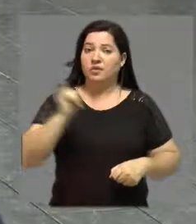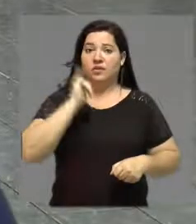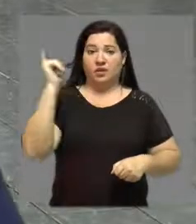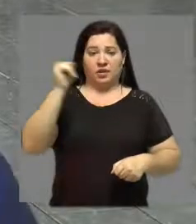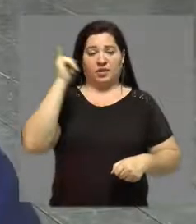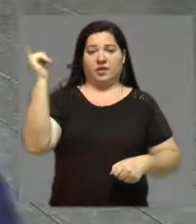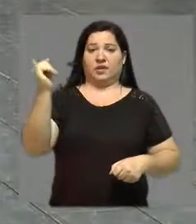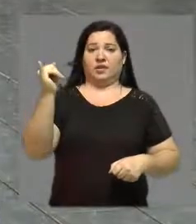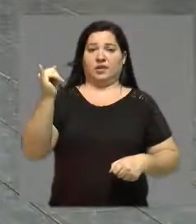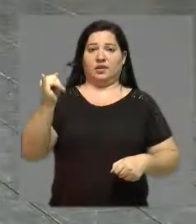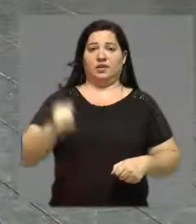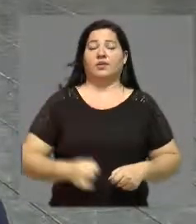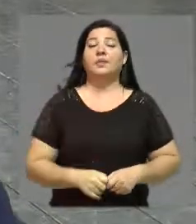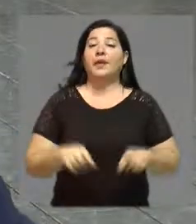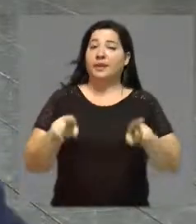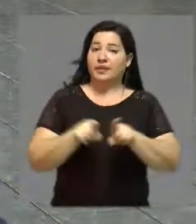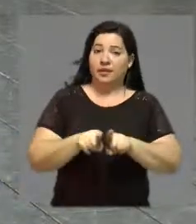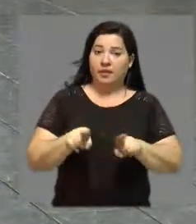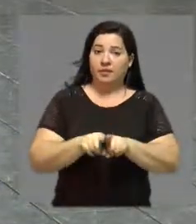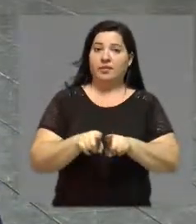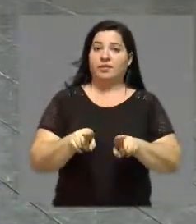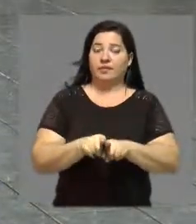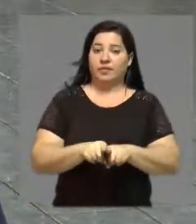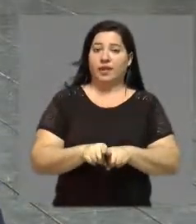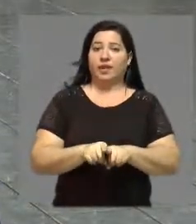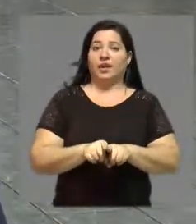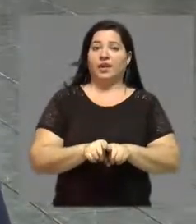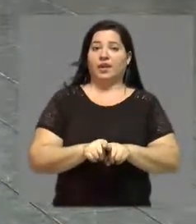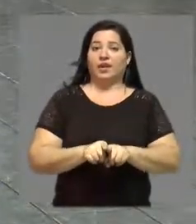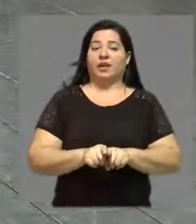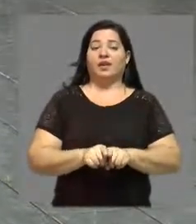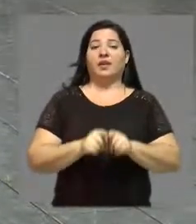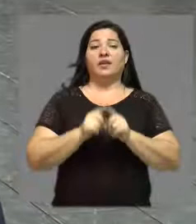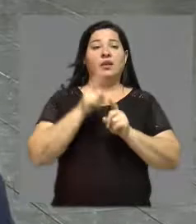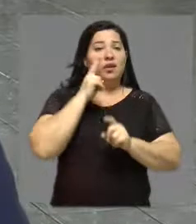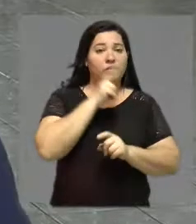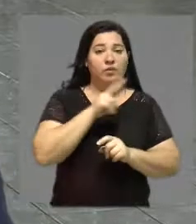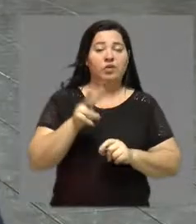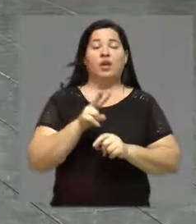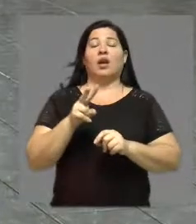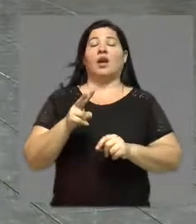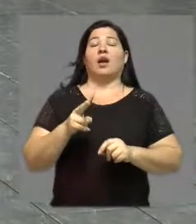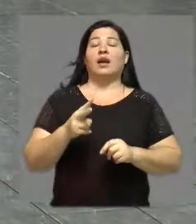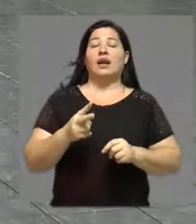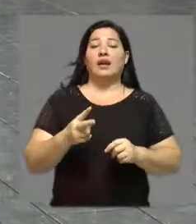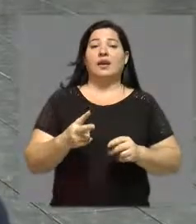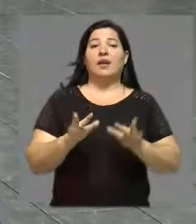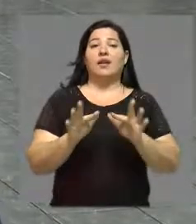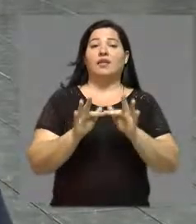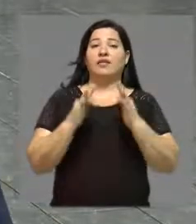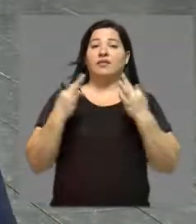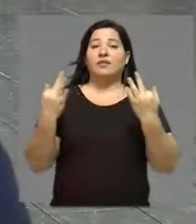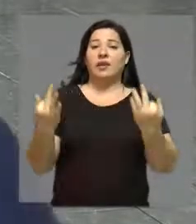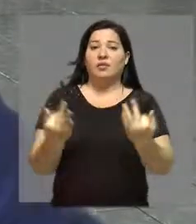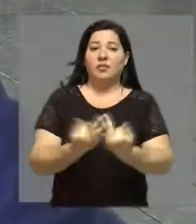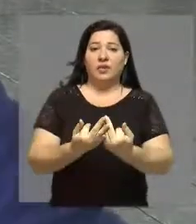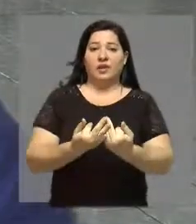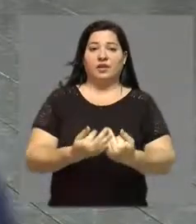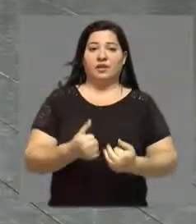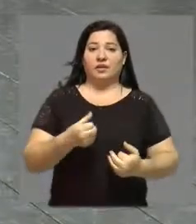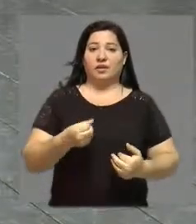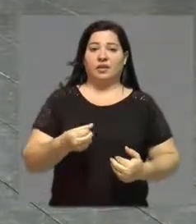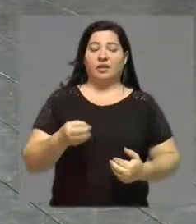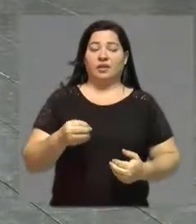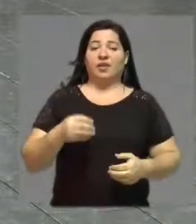Paulo assiste, ou seja, eles acompanham cerca de 160 famílias mês, dando todo mês